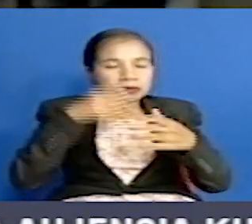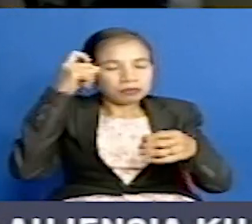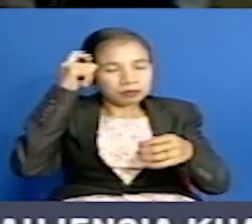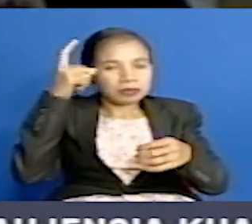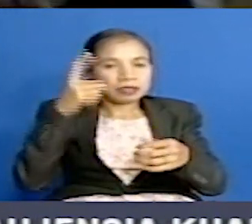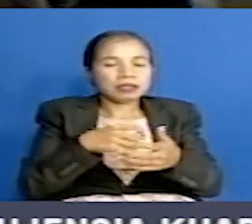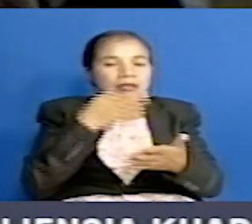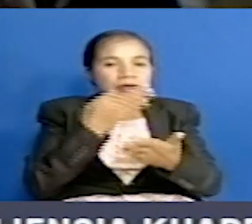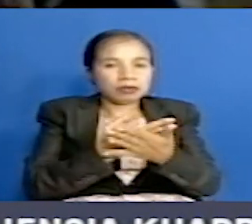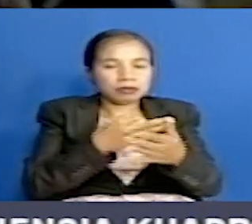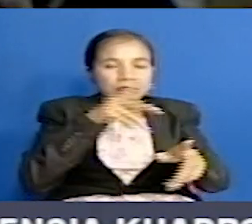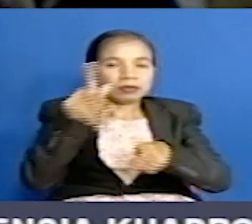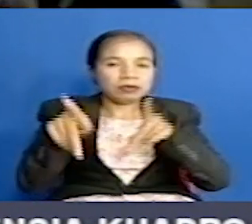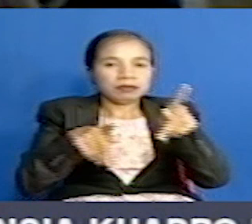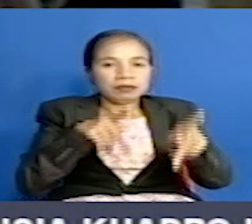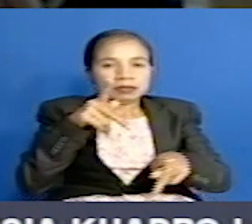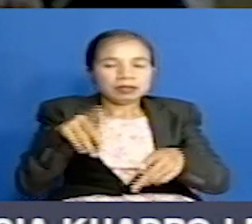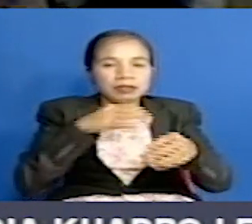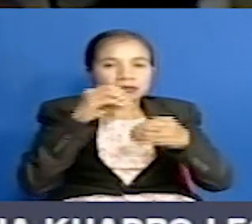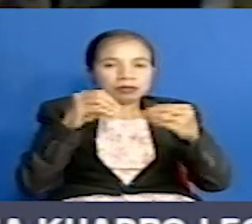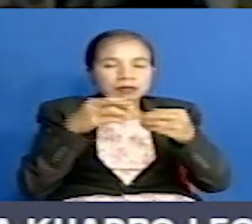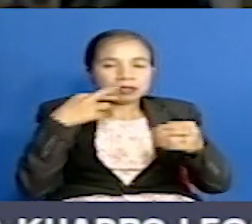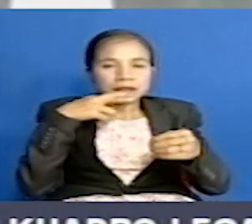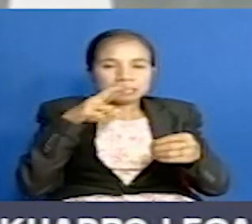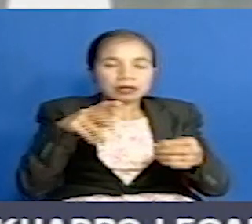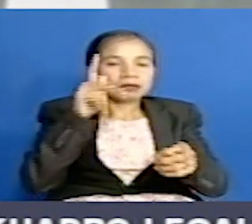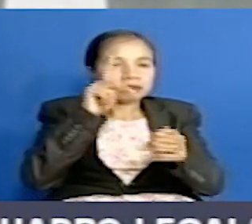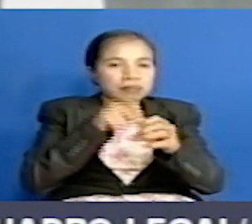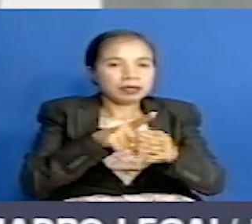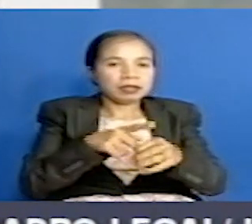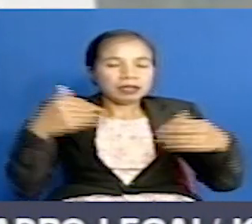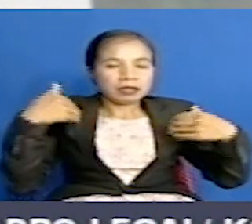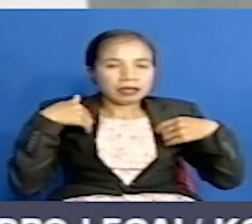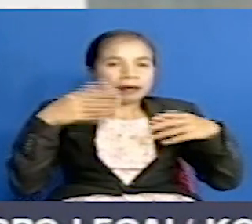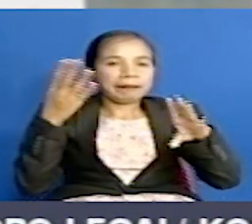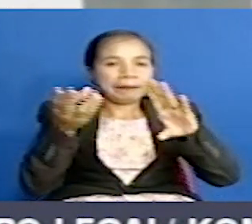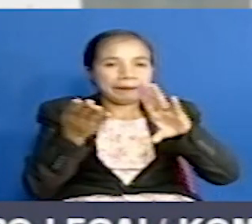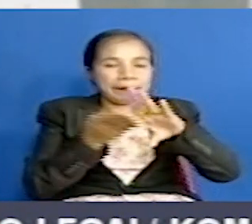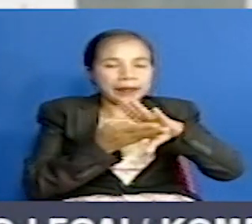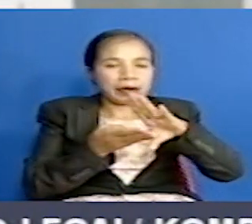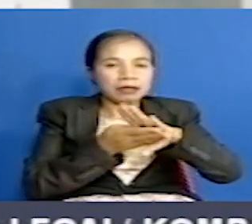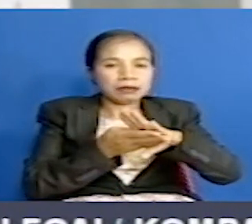né, ouçam, povo Nia, ouçam, quando o resultado vinha em Nia, né, e a banco be,